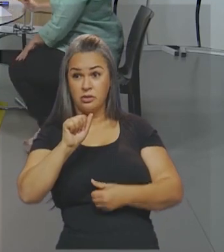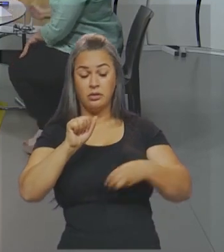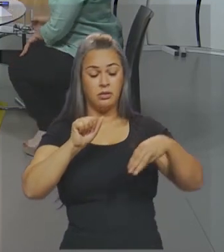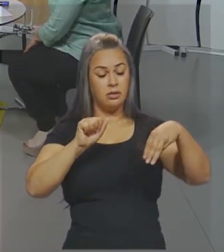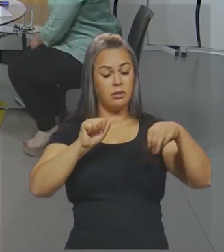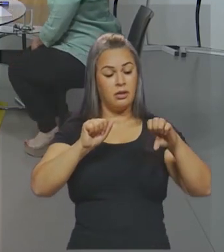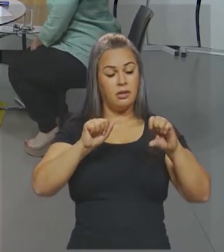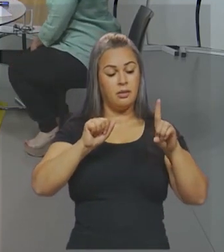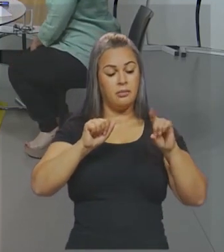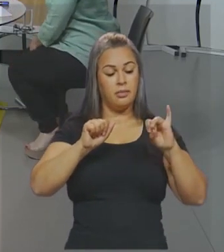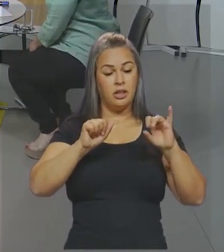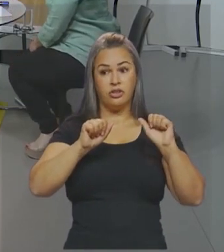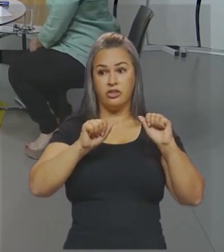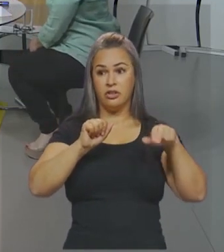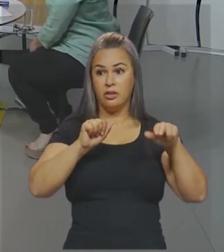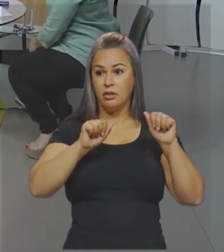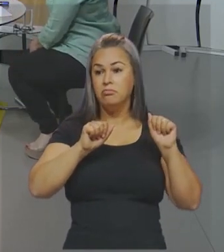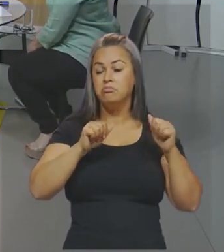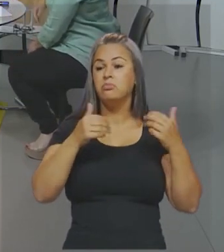pergunta.